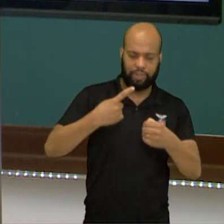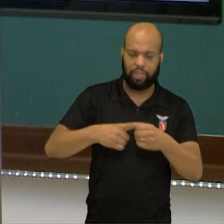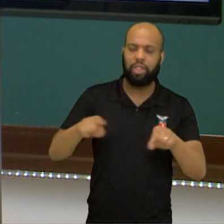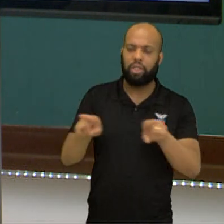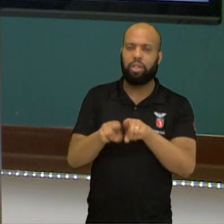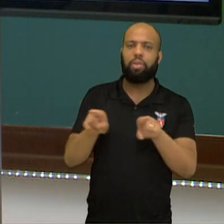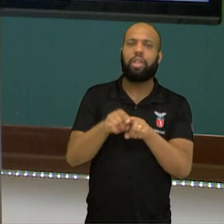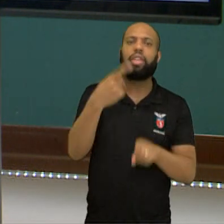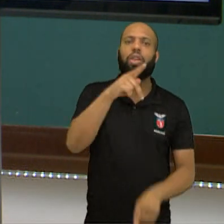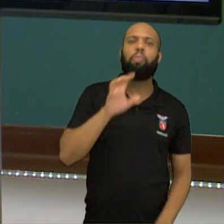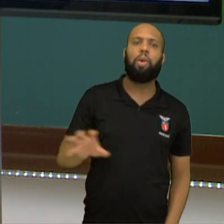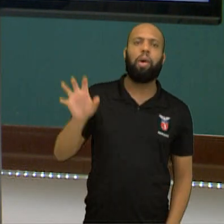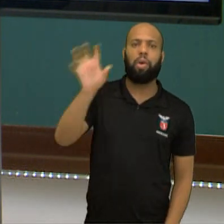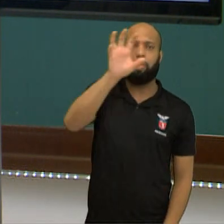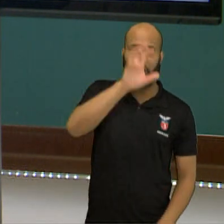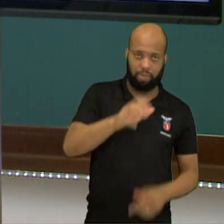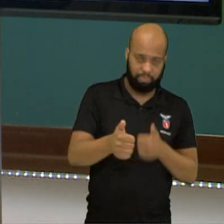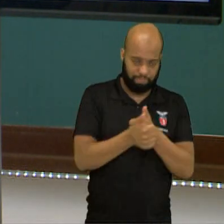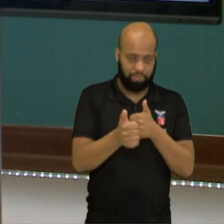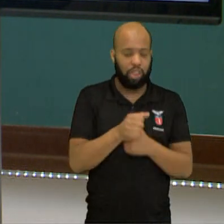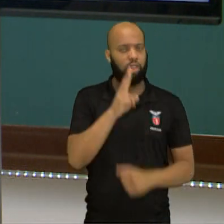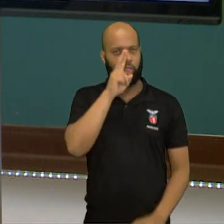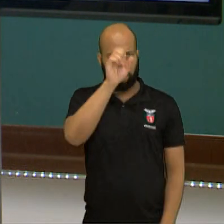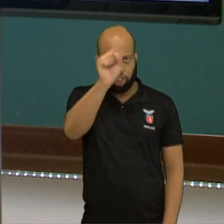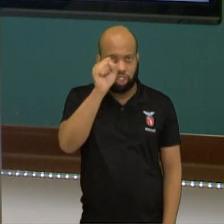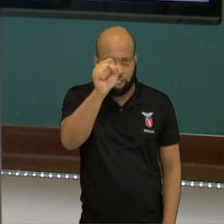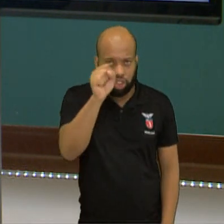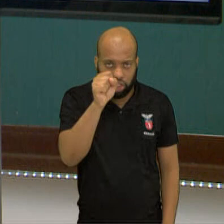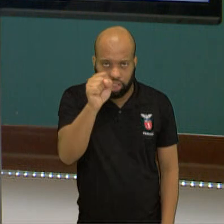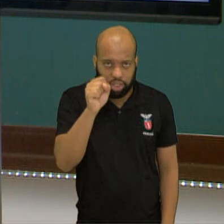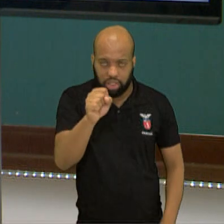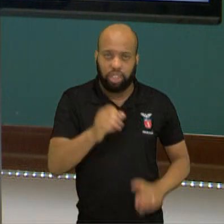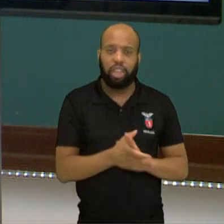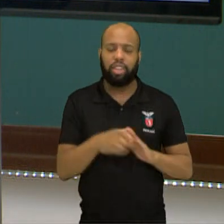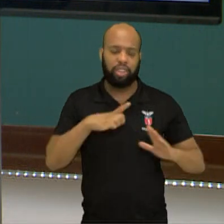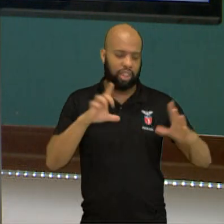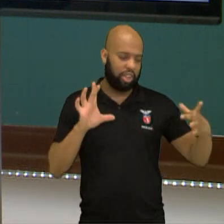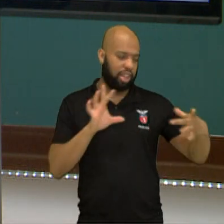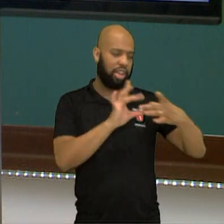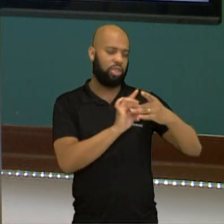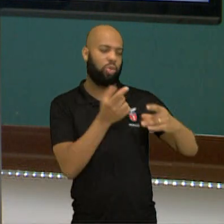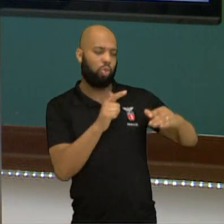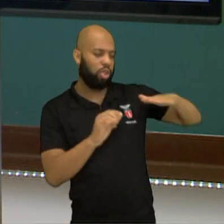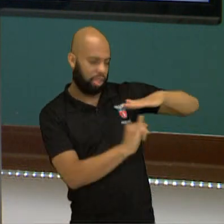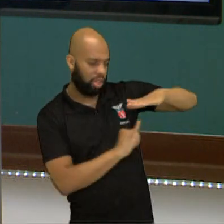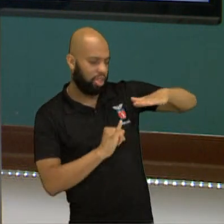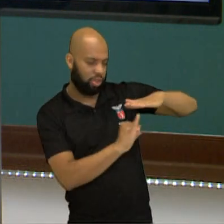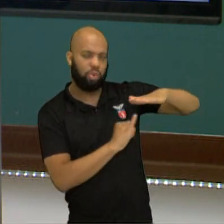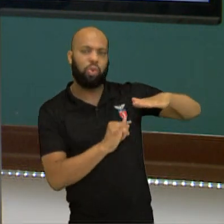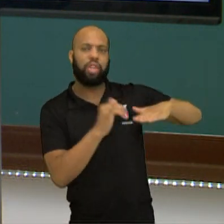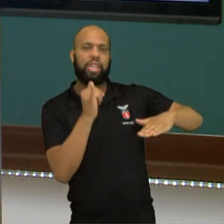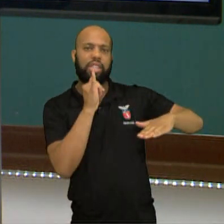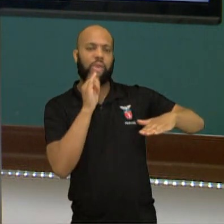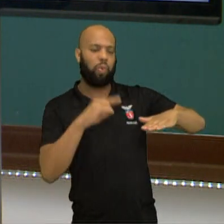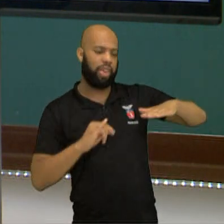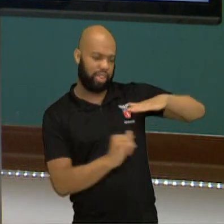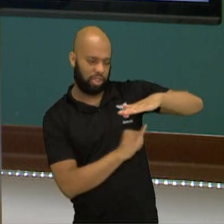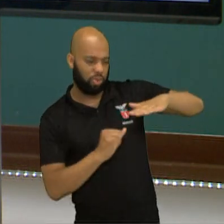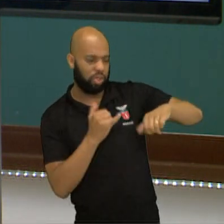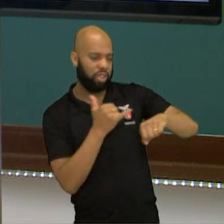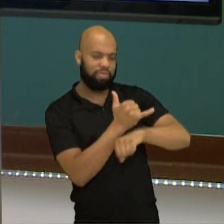são fortes. Elas têm ligação aí com outras, com a indústria siderúrgica como indústria de